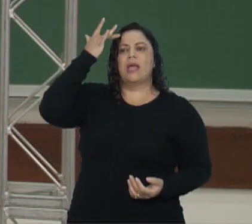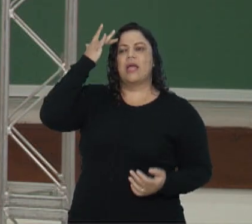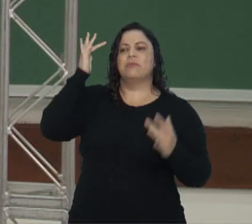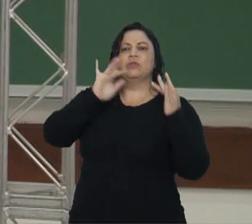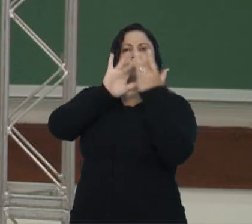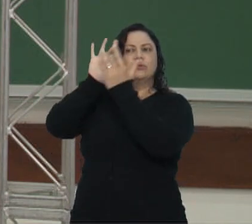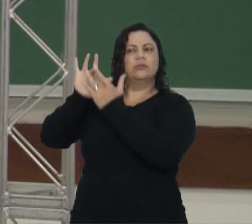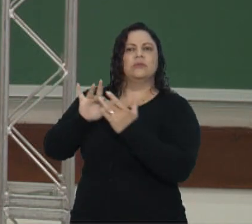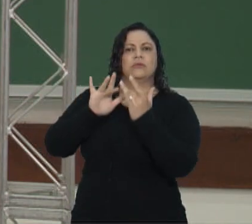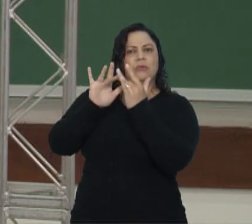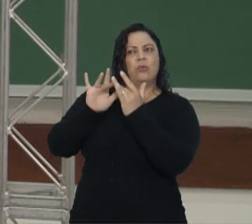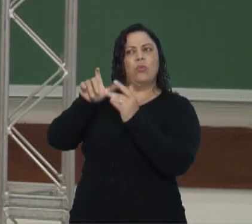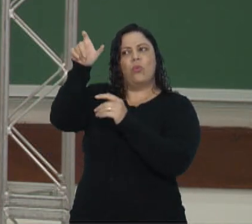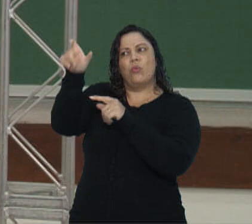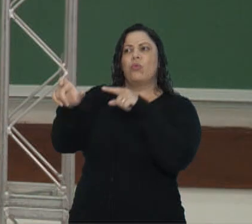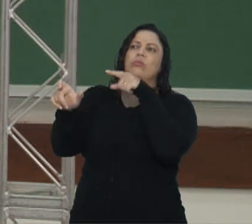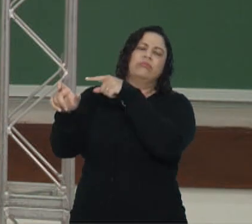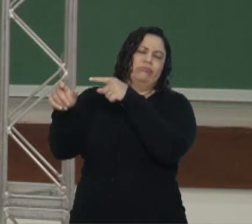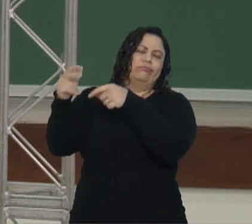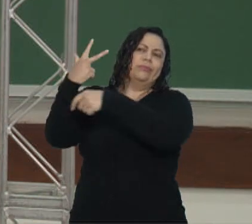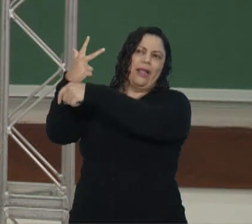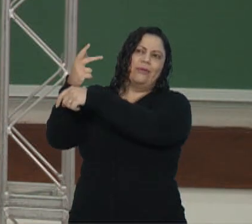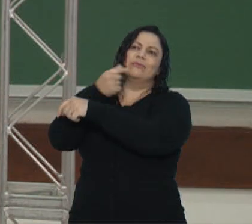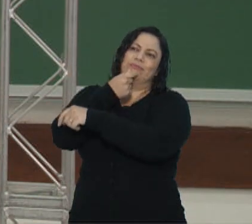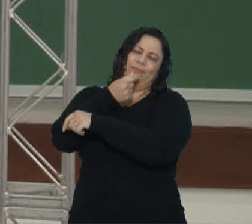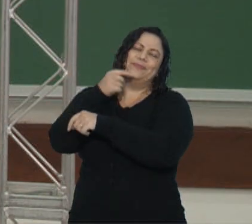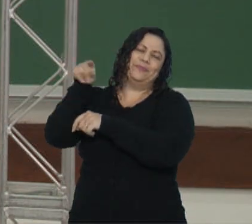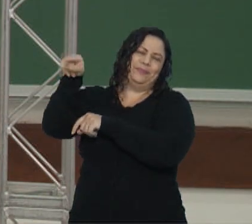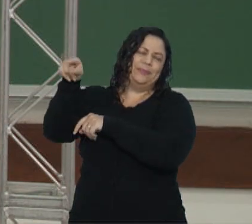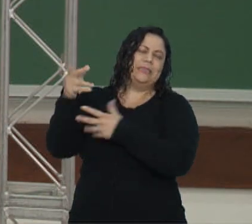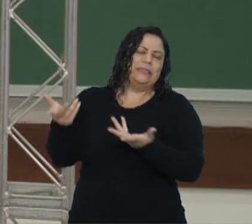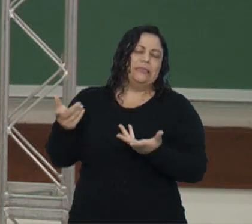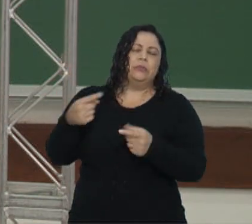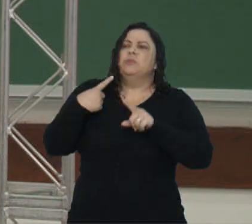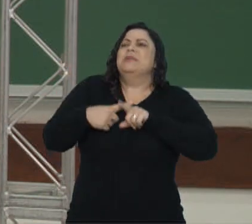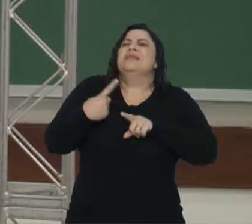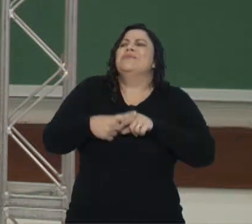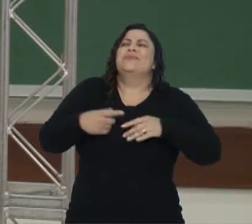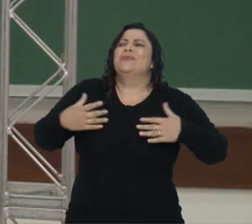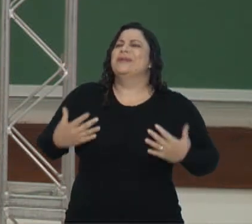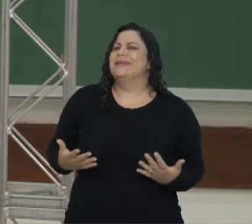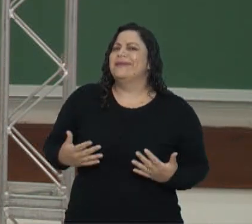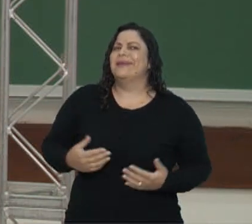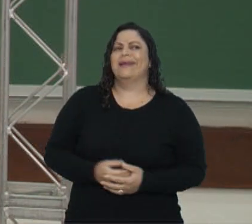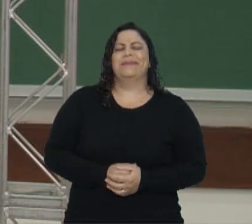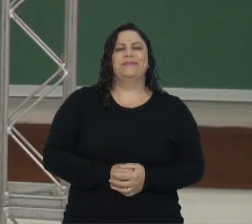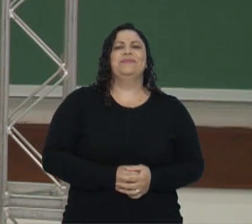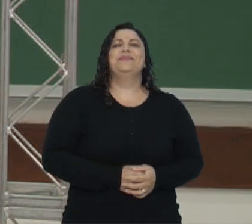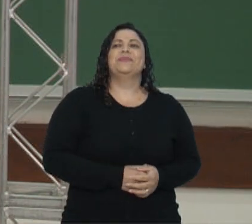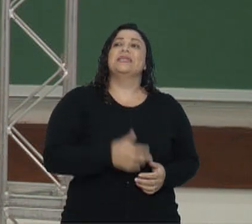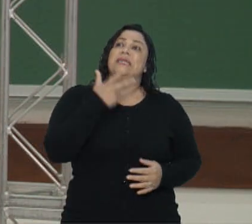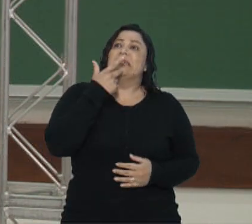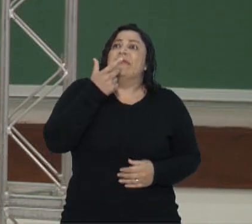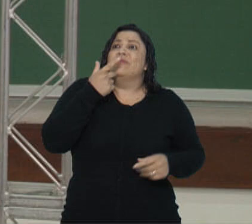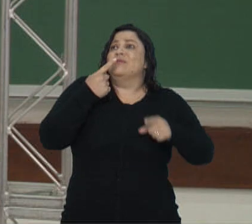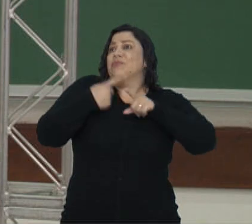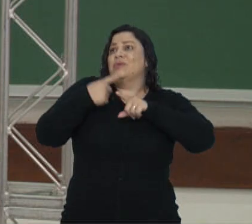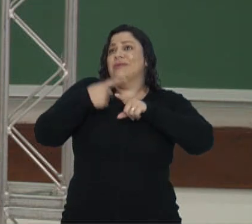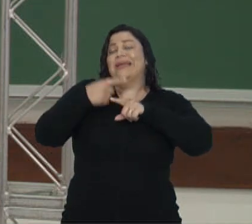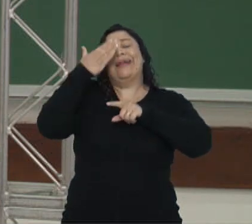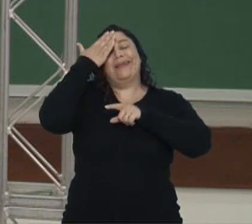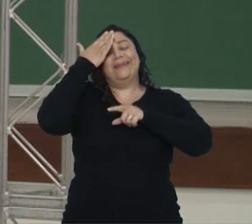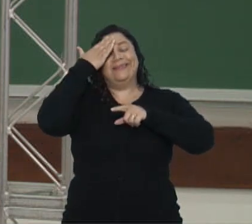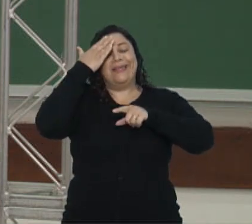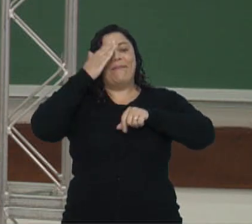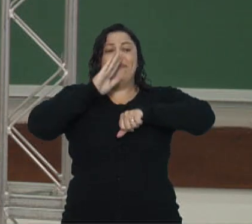a ele, né? Essa pesquisa pode ajudar. Por quê? Eu pedi para justificar. O que o Márcio disse? Porque saber